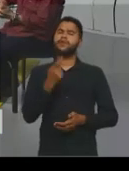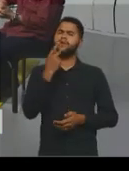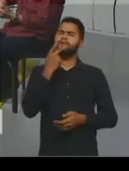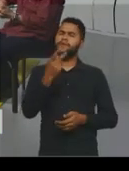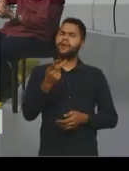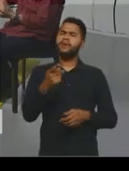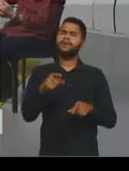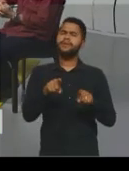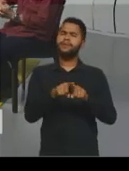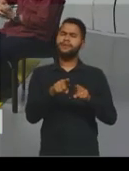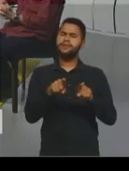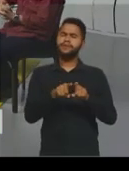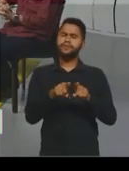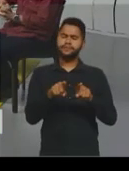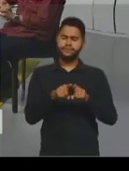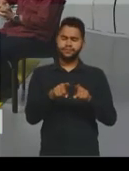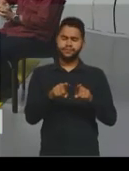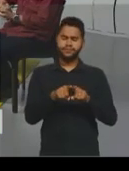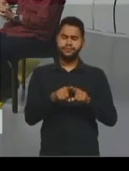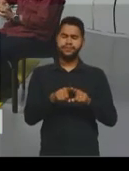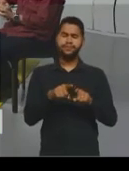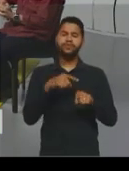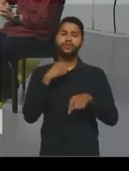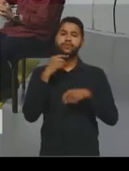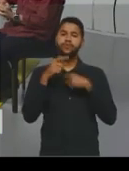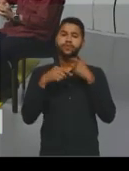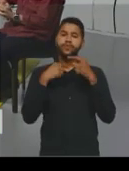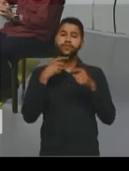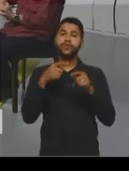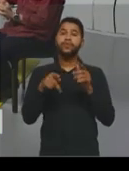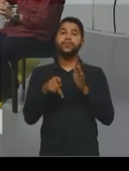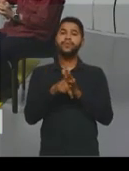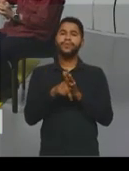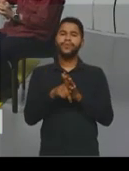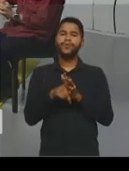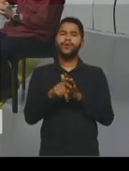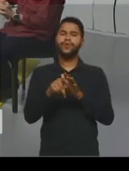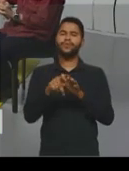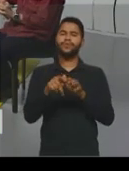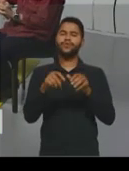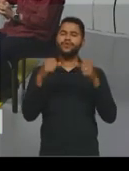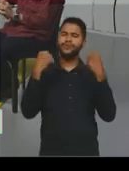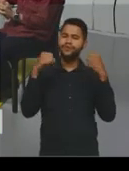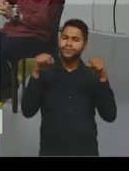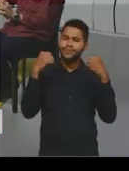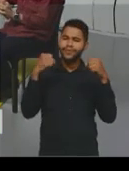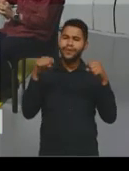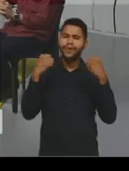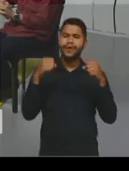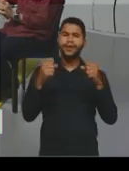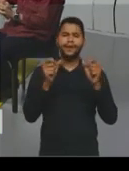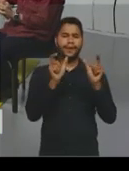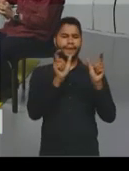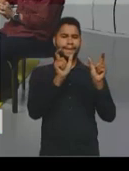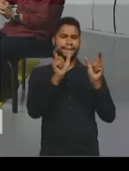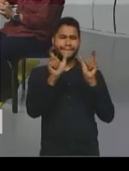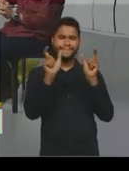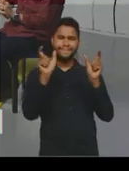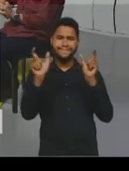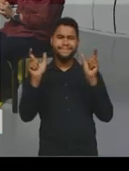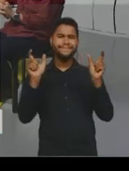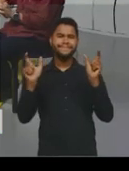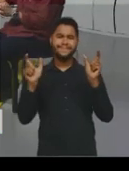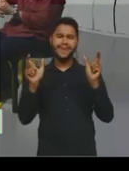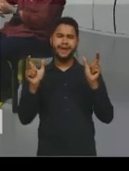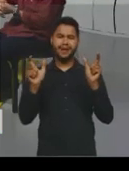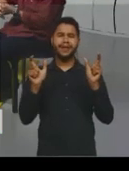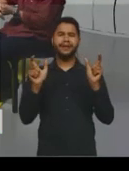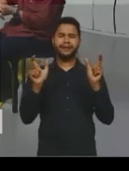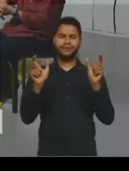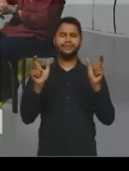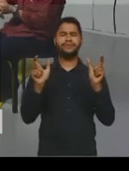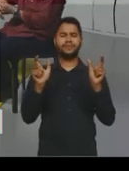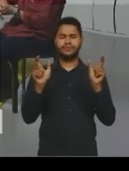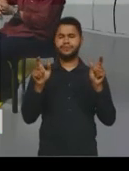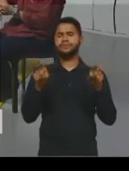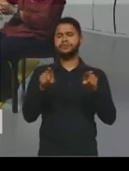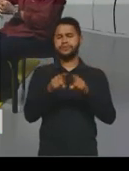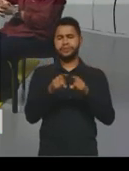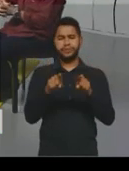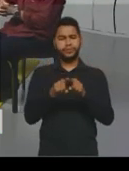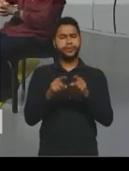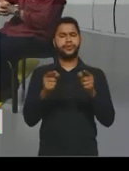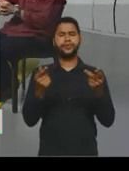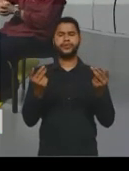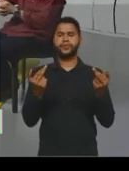também no Tira Dúvidas de Educação Física, também dos termos também na educação física, Tem né? também,